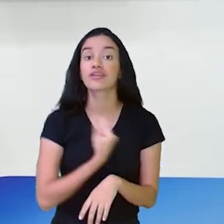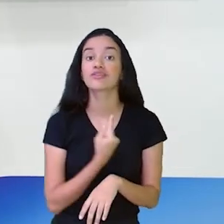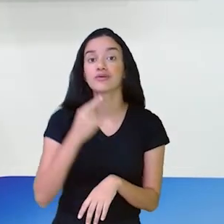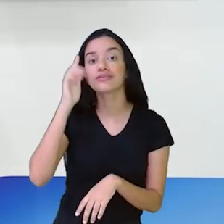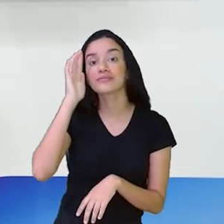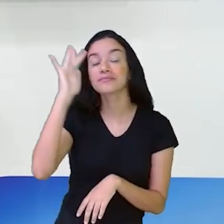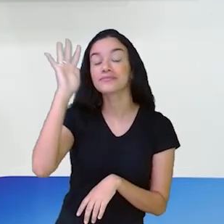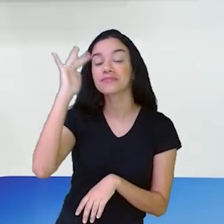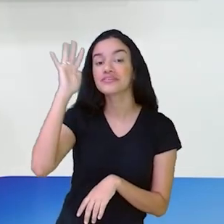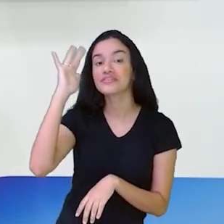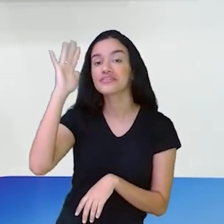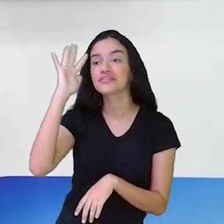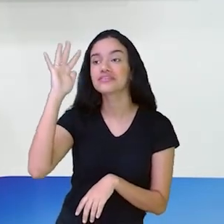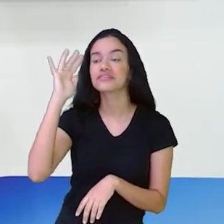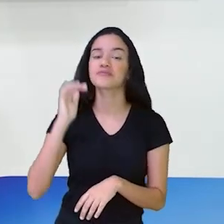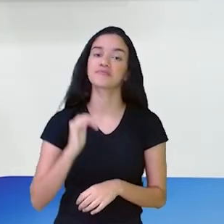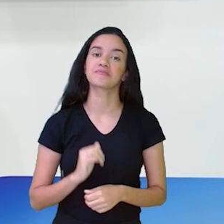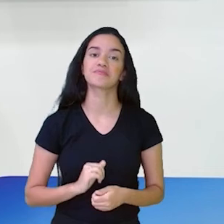tá?